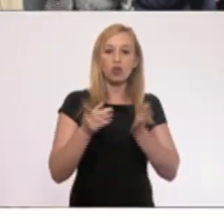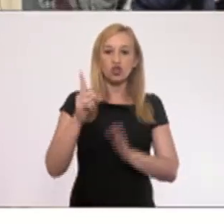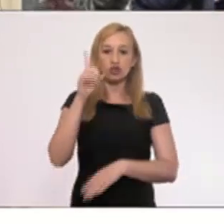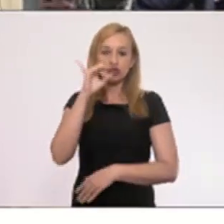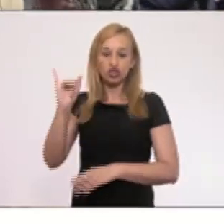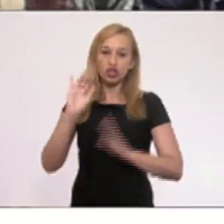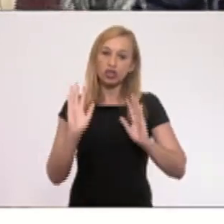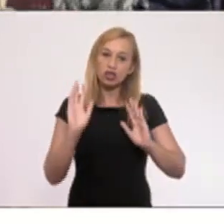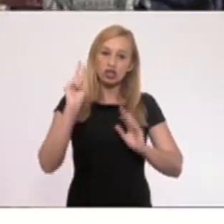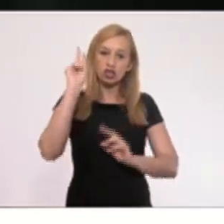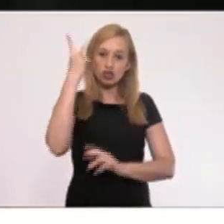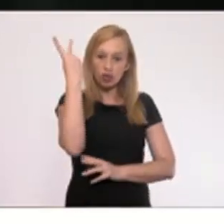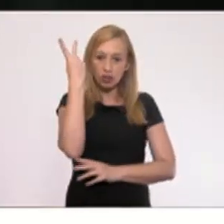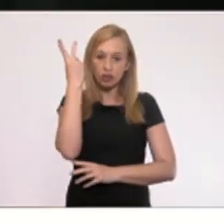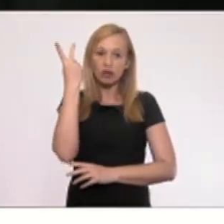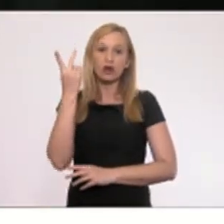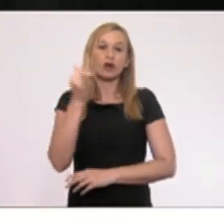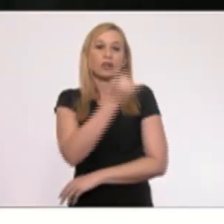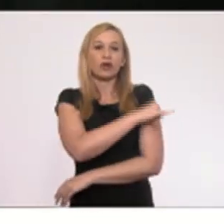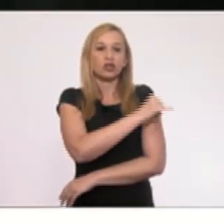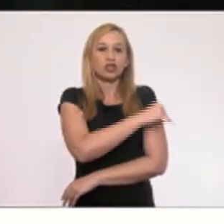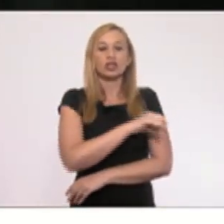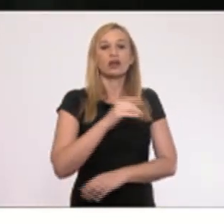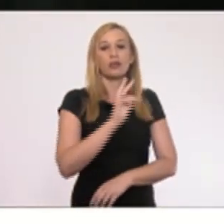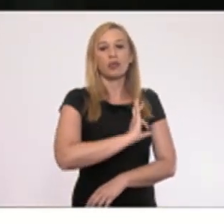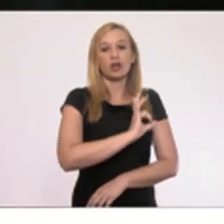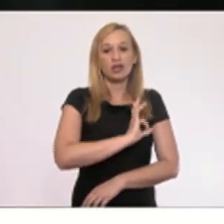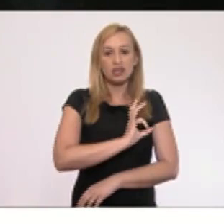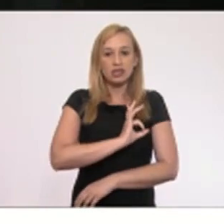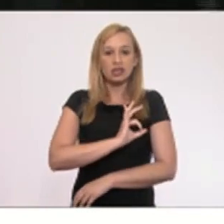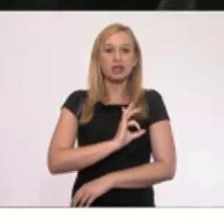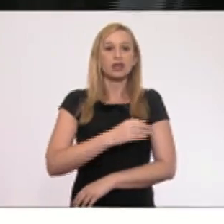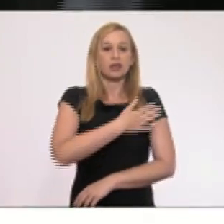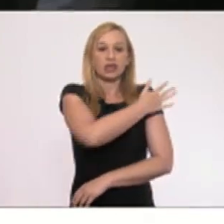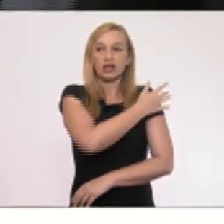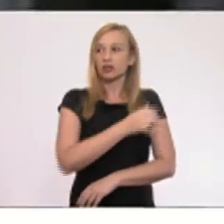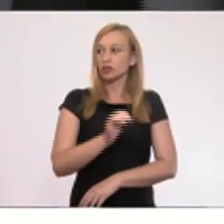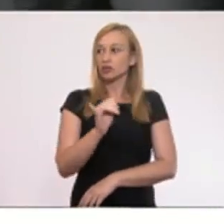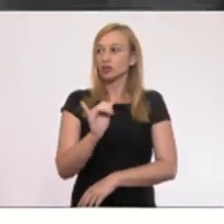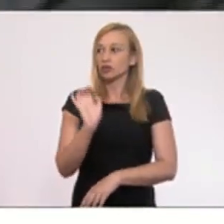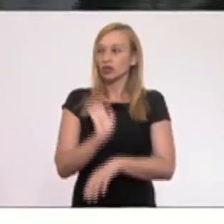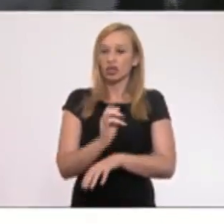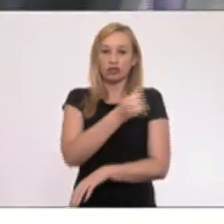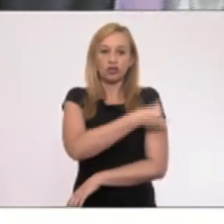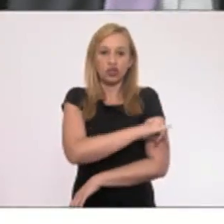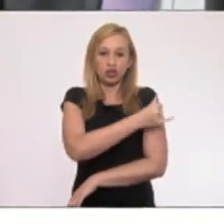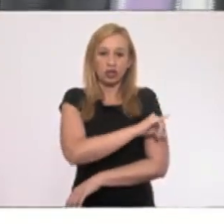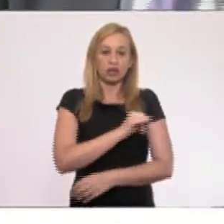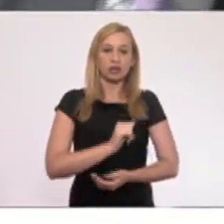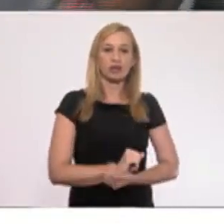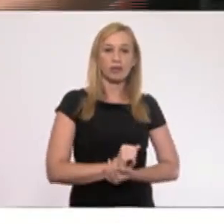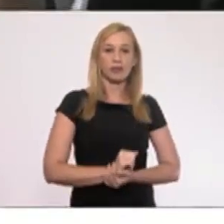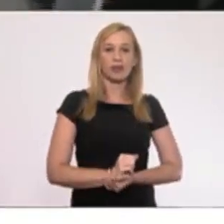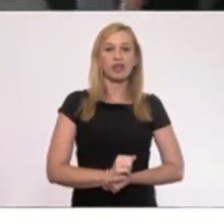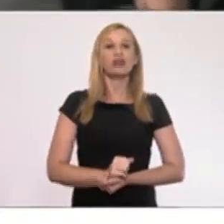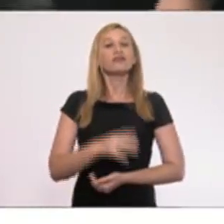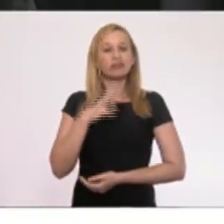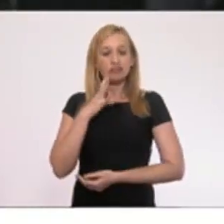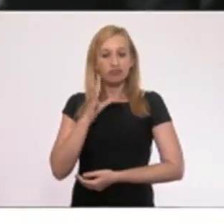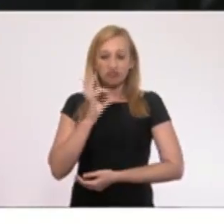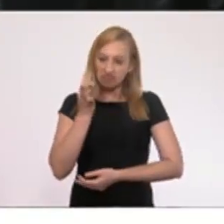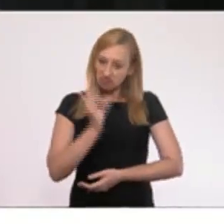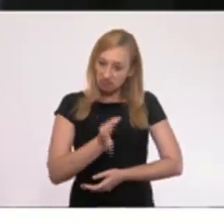Rio de Janeiro, que a Polícia Militar do Estado do Rio de Janeiro, em incursão, uma incursão legal,